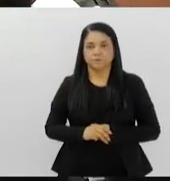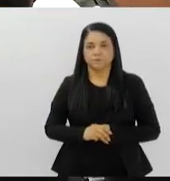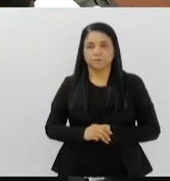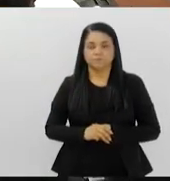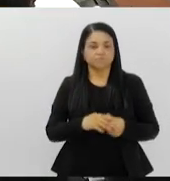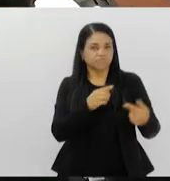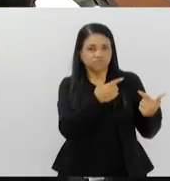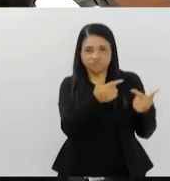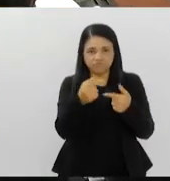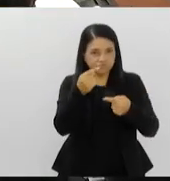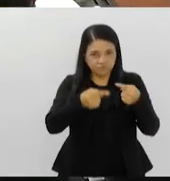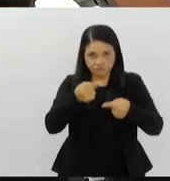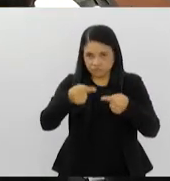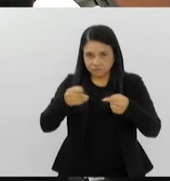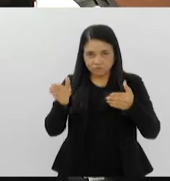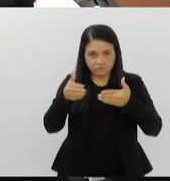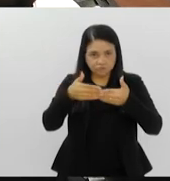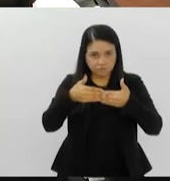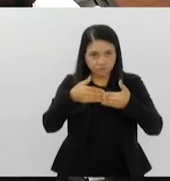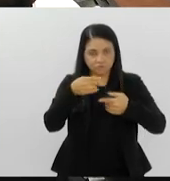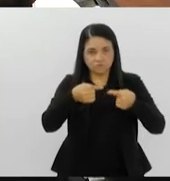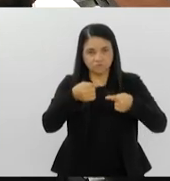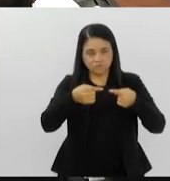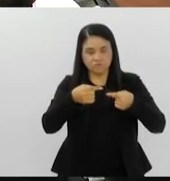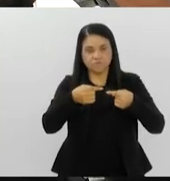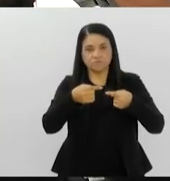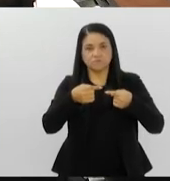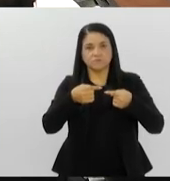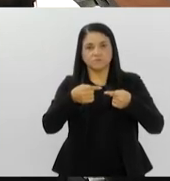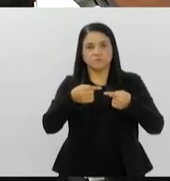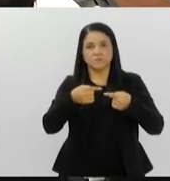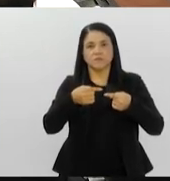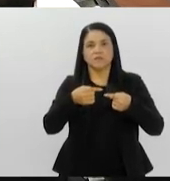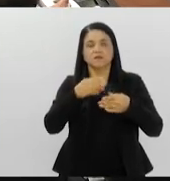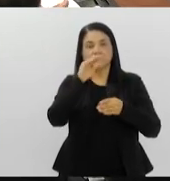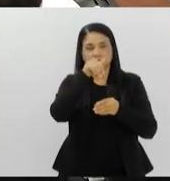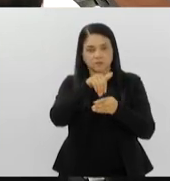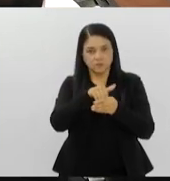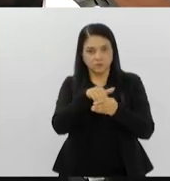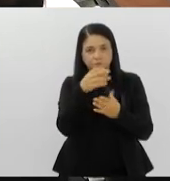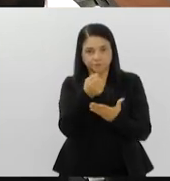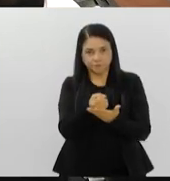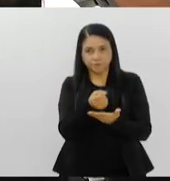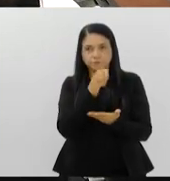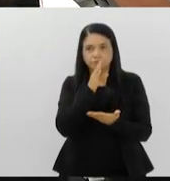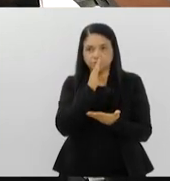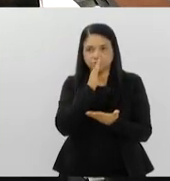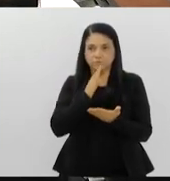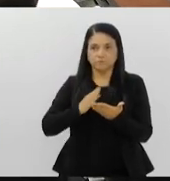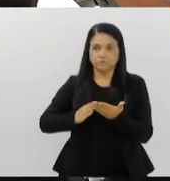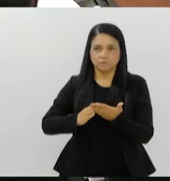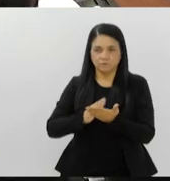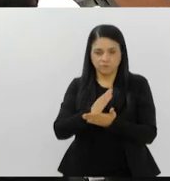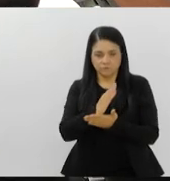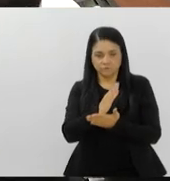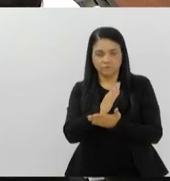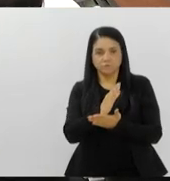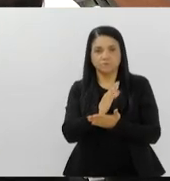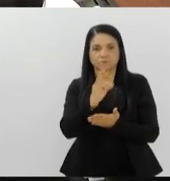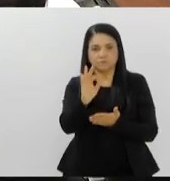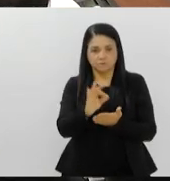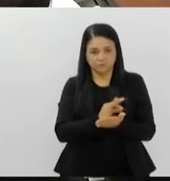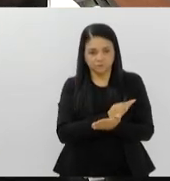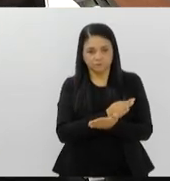Não havendo mais quem queira discutir, encerrada a discussão. Em votação, os senhores que aprovam, permaneçam como estão. Aprovado,